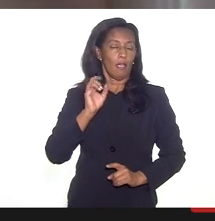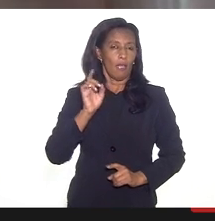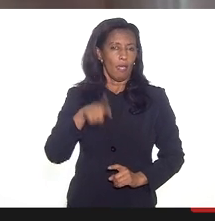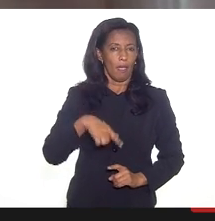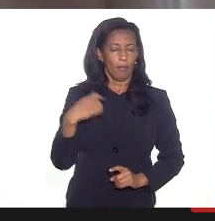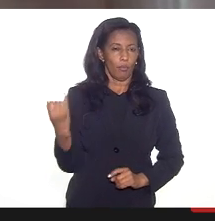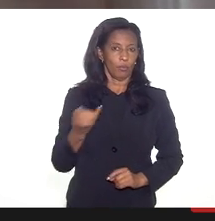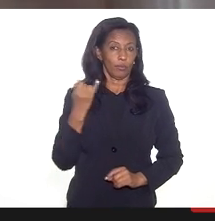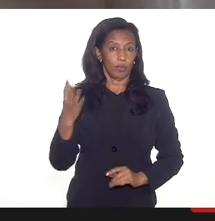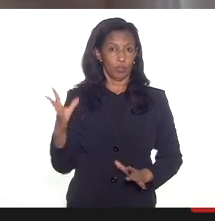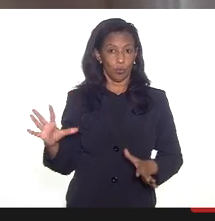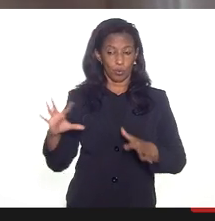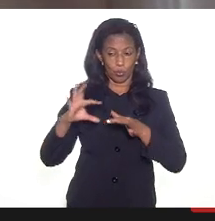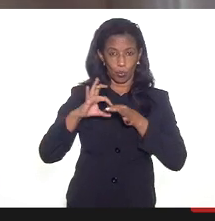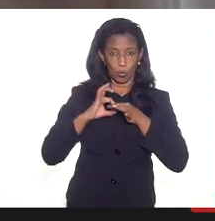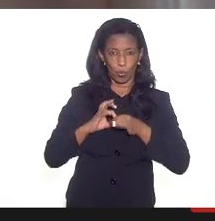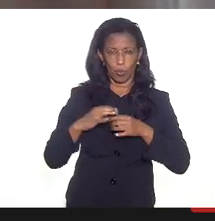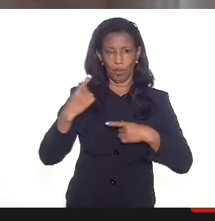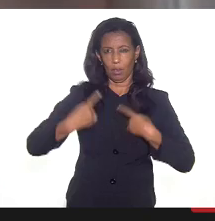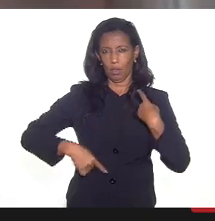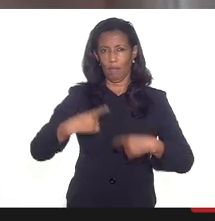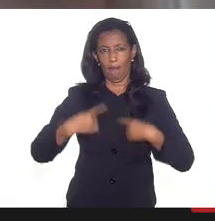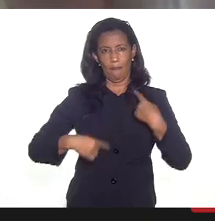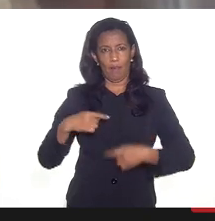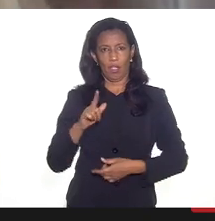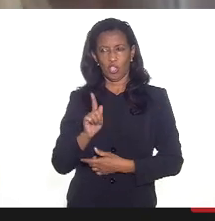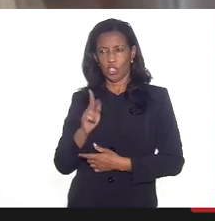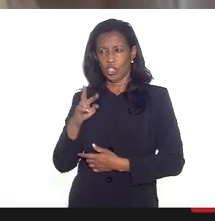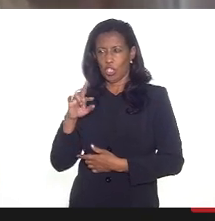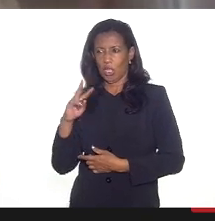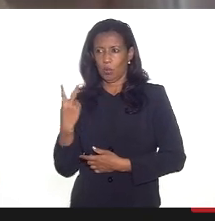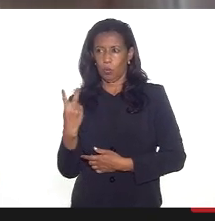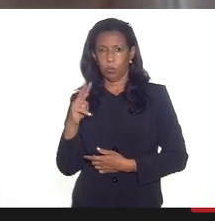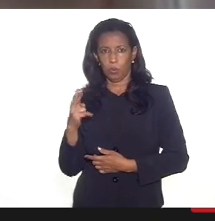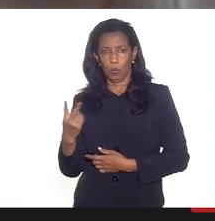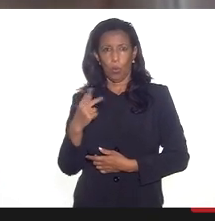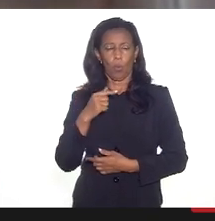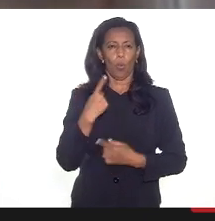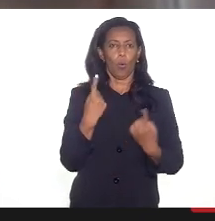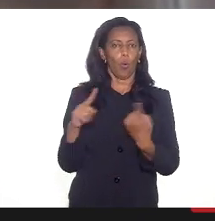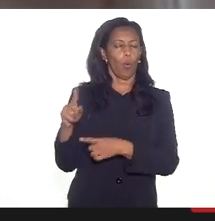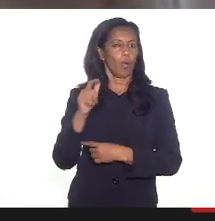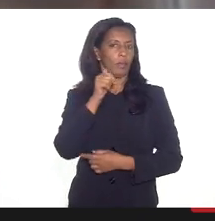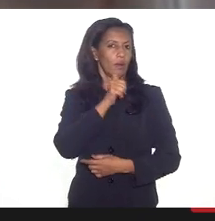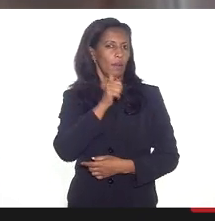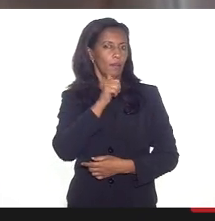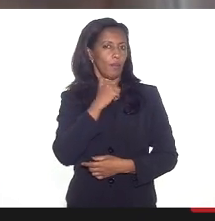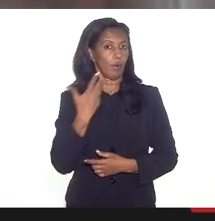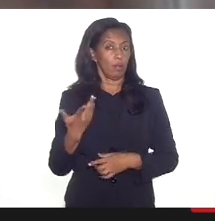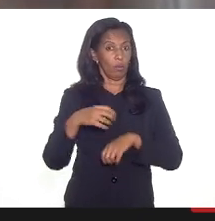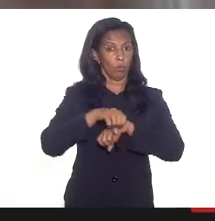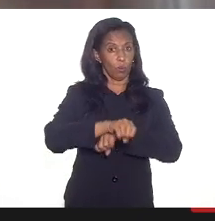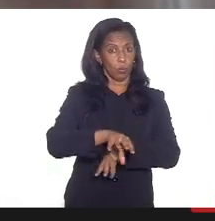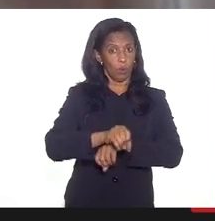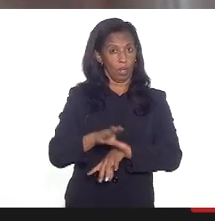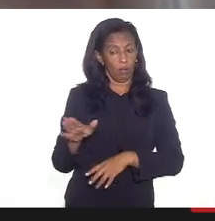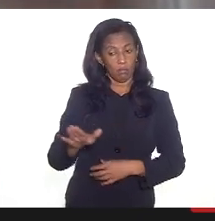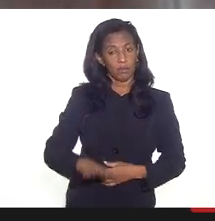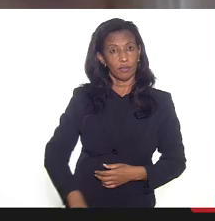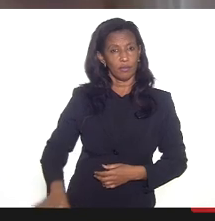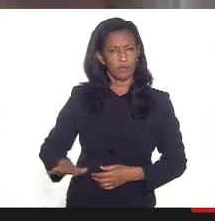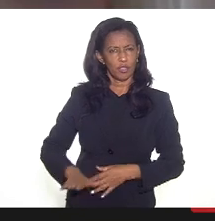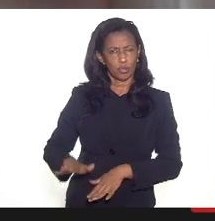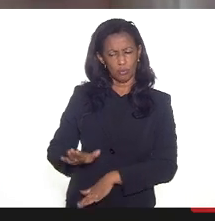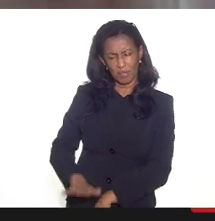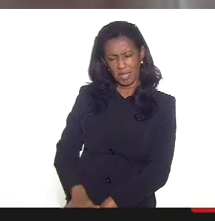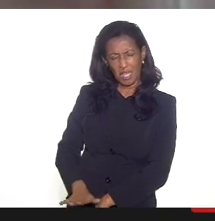consiga incluir debates sobre questão de gênero, sobre violência contra a mulher, inclusive em educação infantil, desde